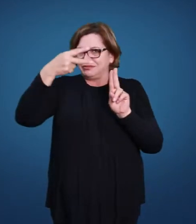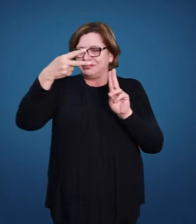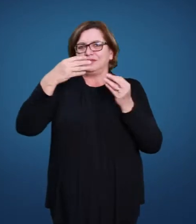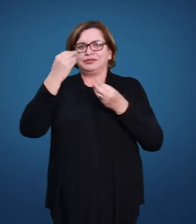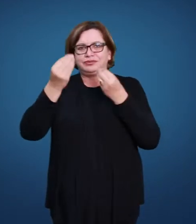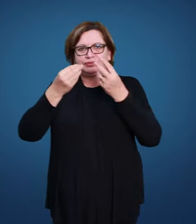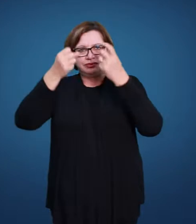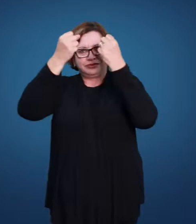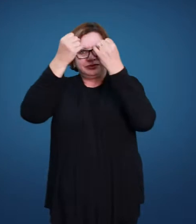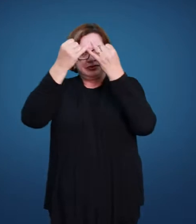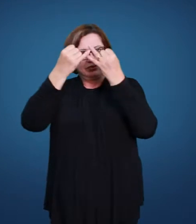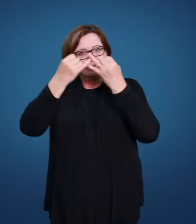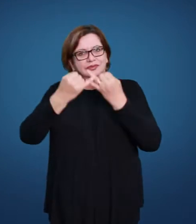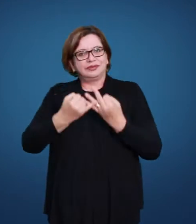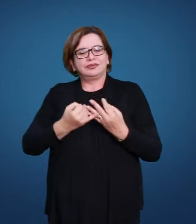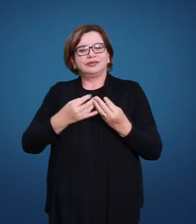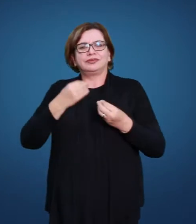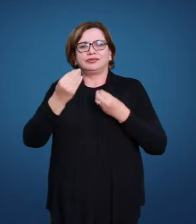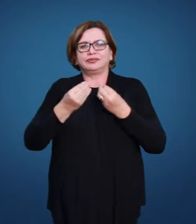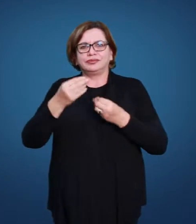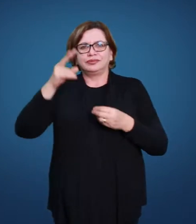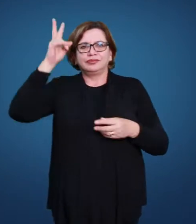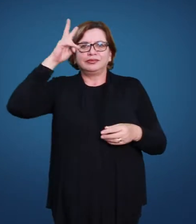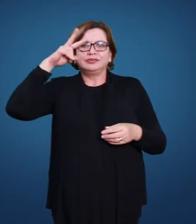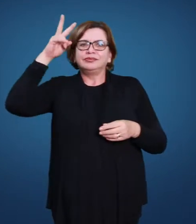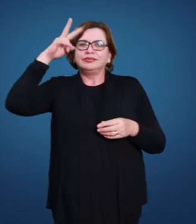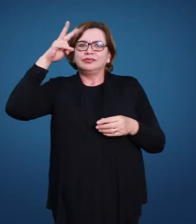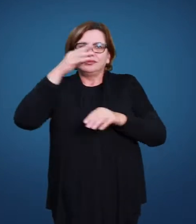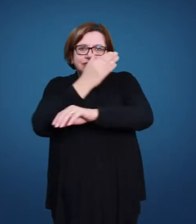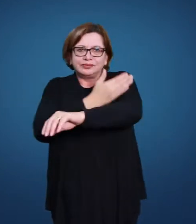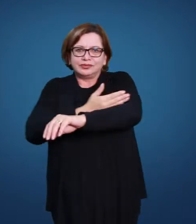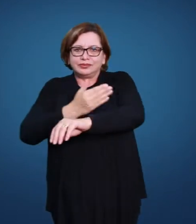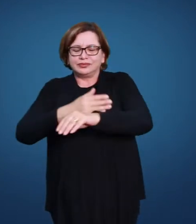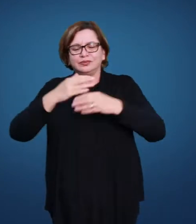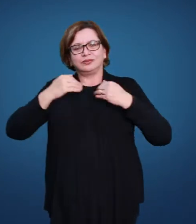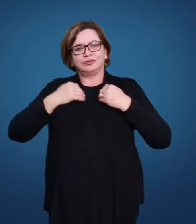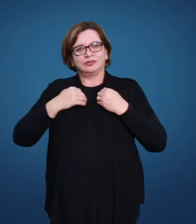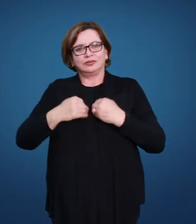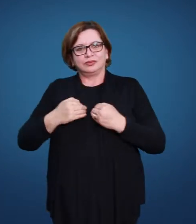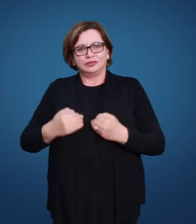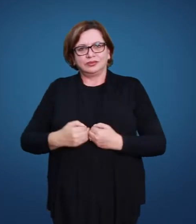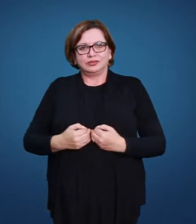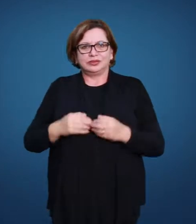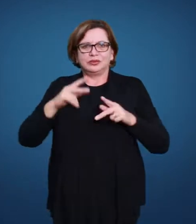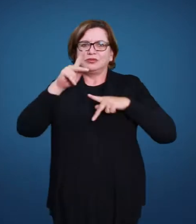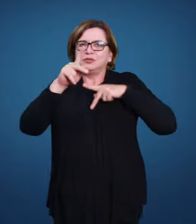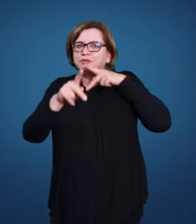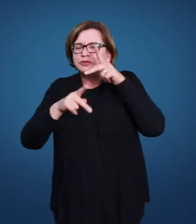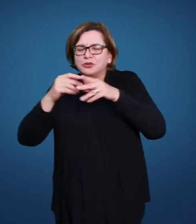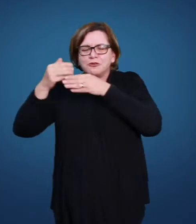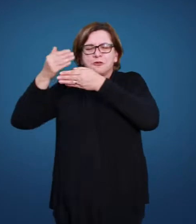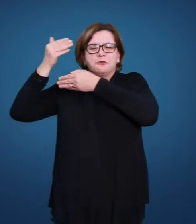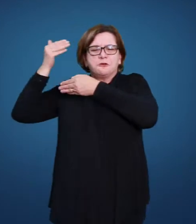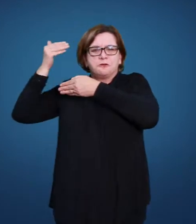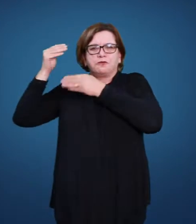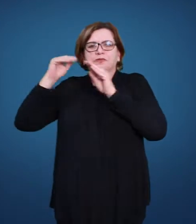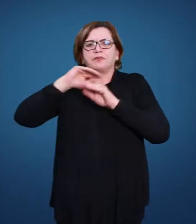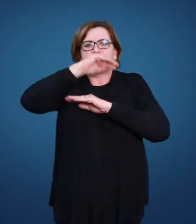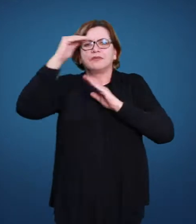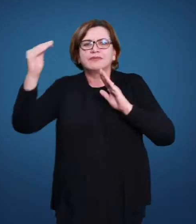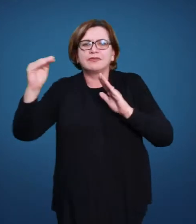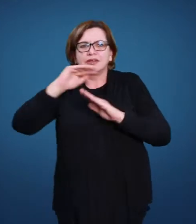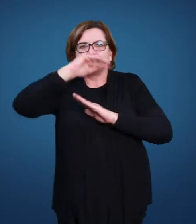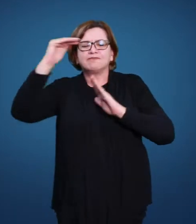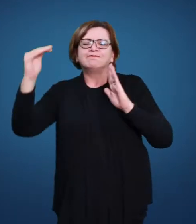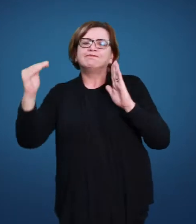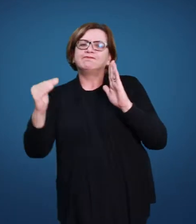disciplina vai tratar de a história das práticas corporais desde o povo primitivo até